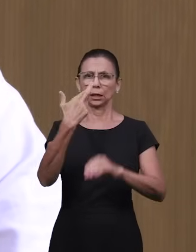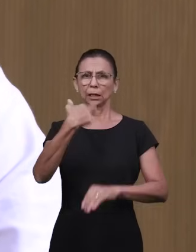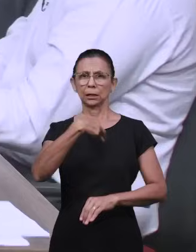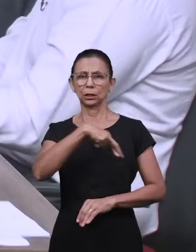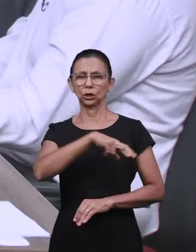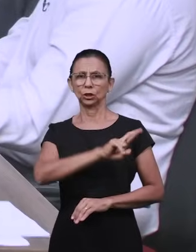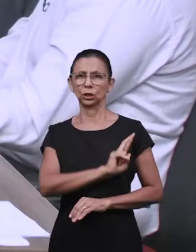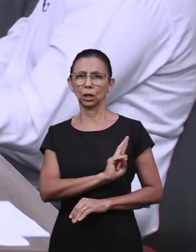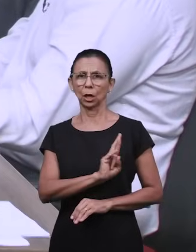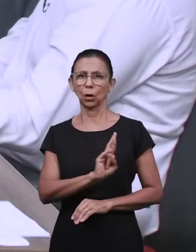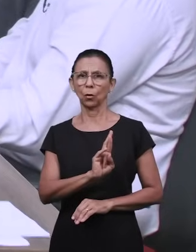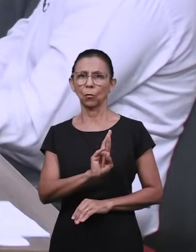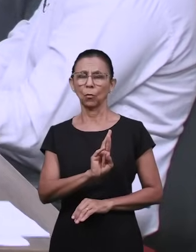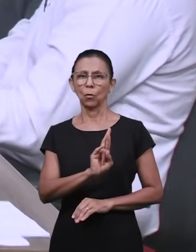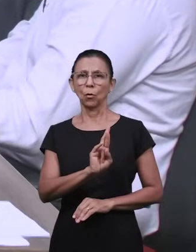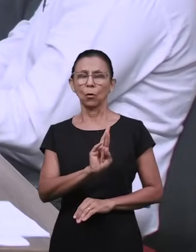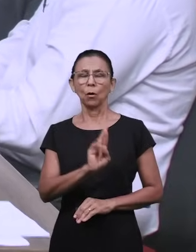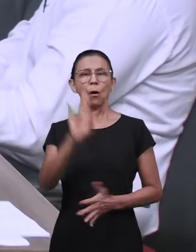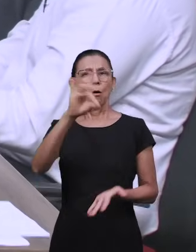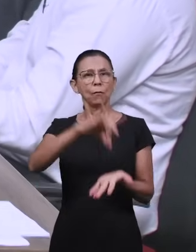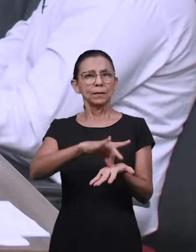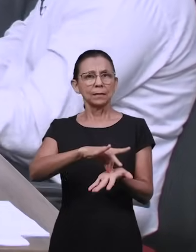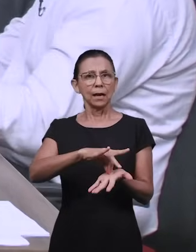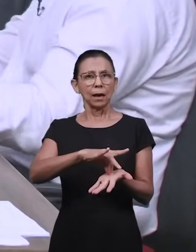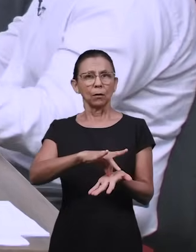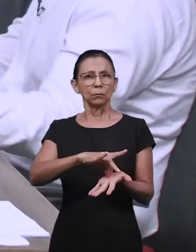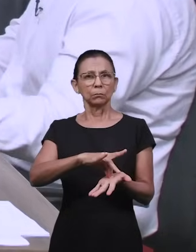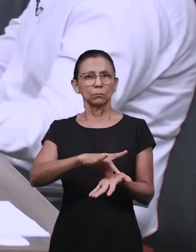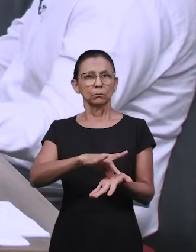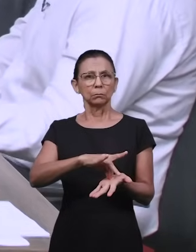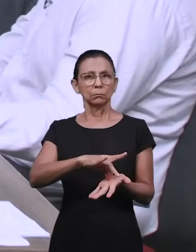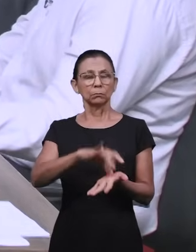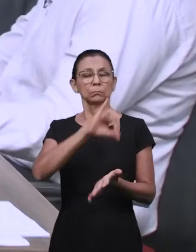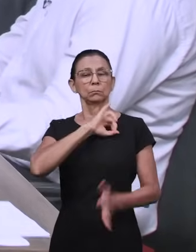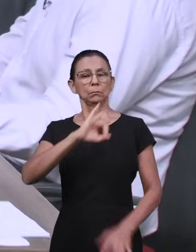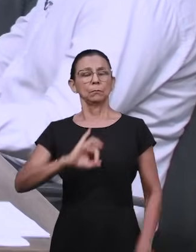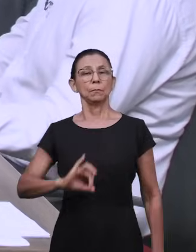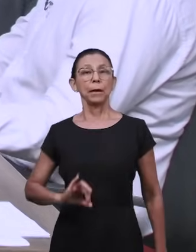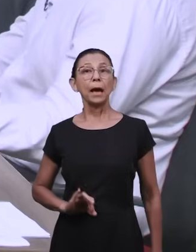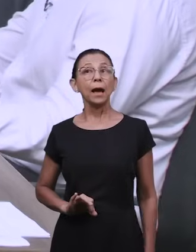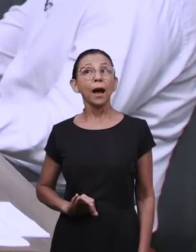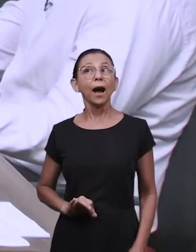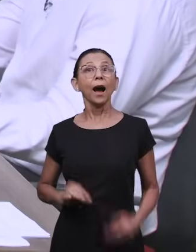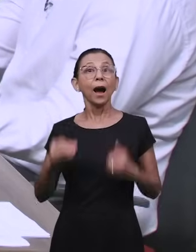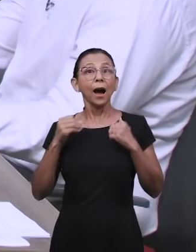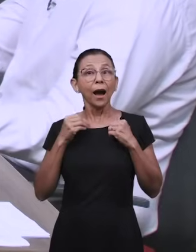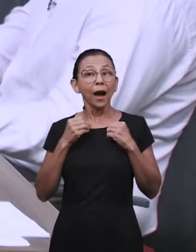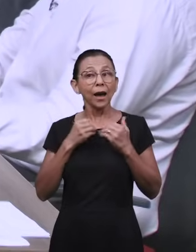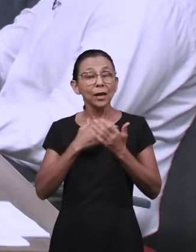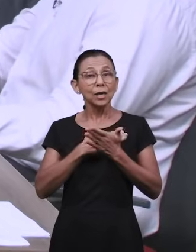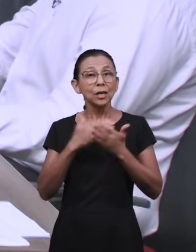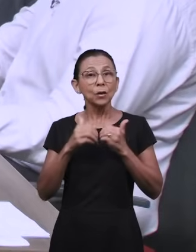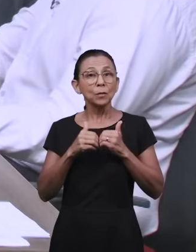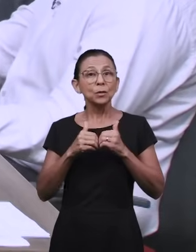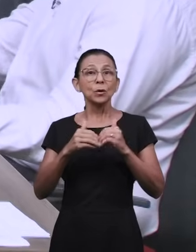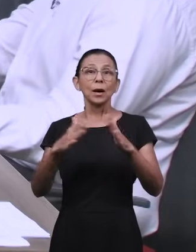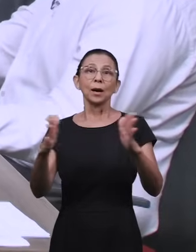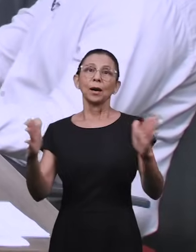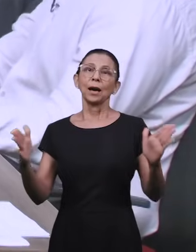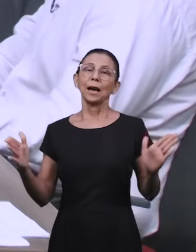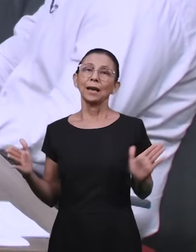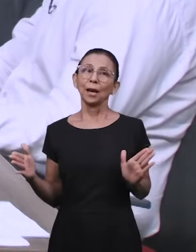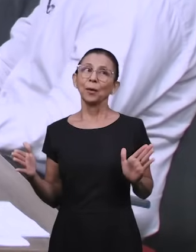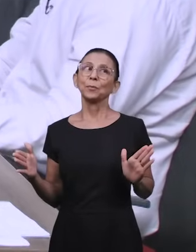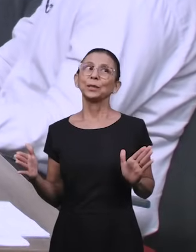império. O que ocorreu ali foi uma abertura, porque já que o imperador era